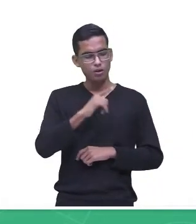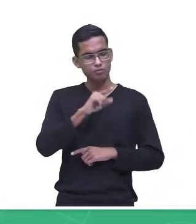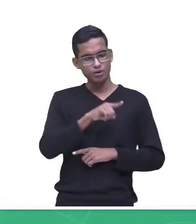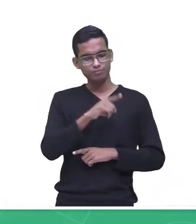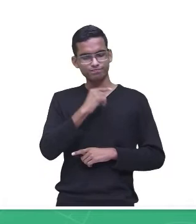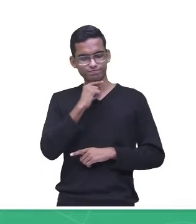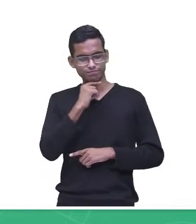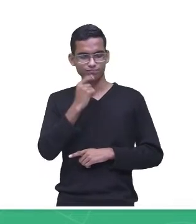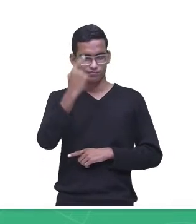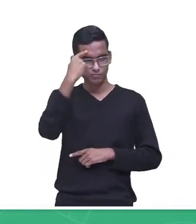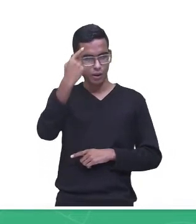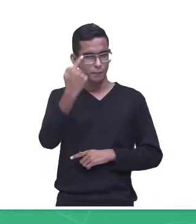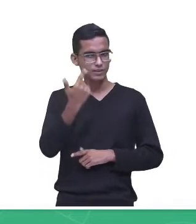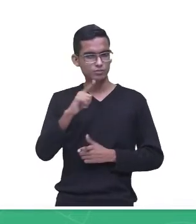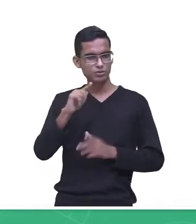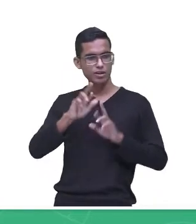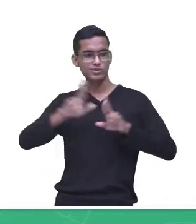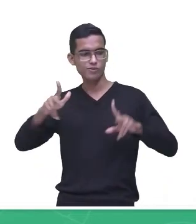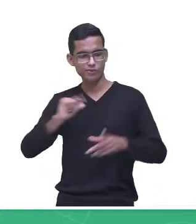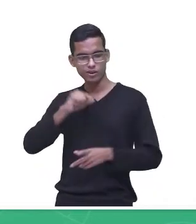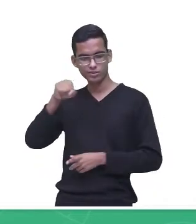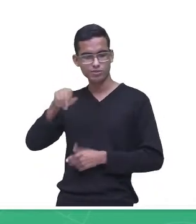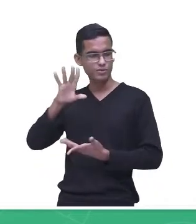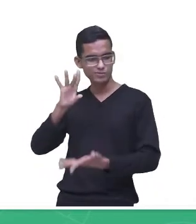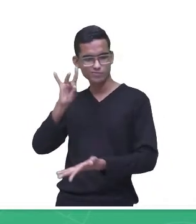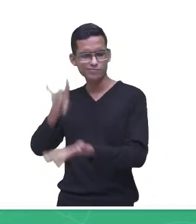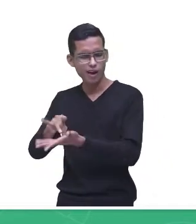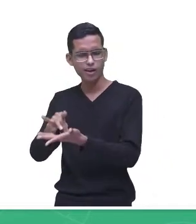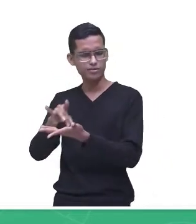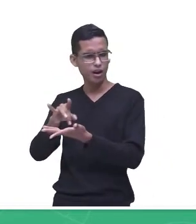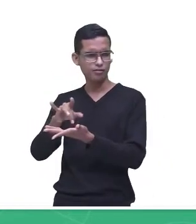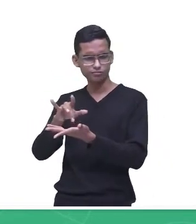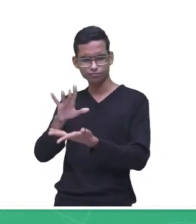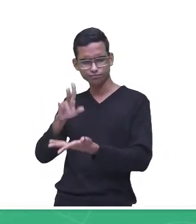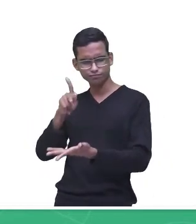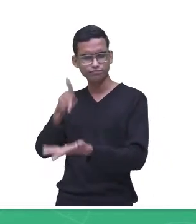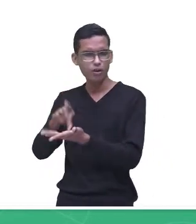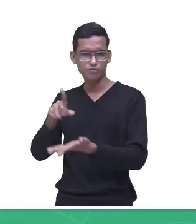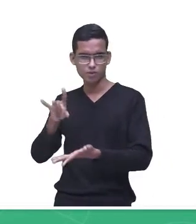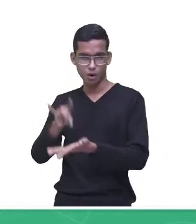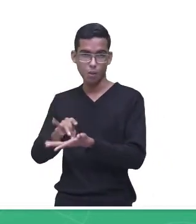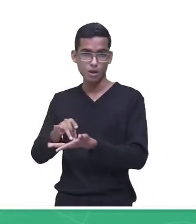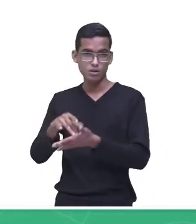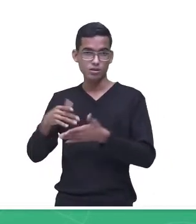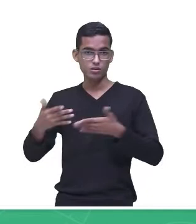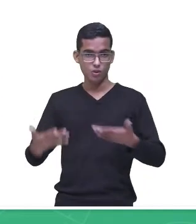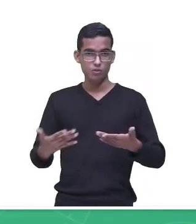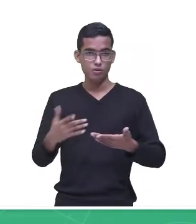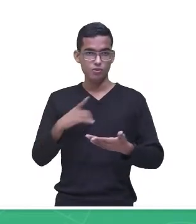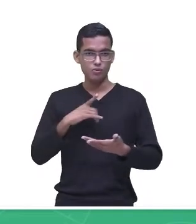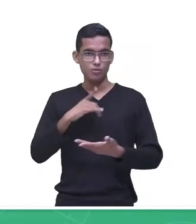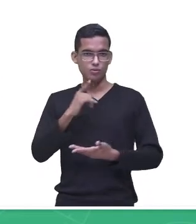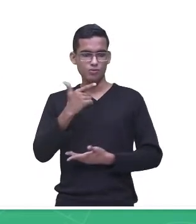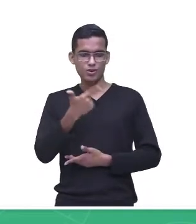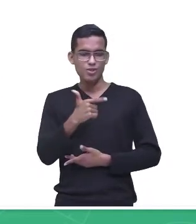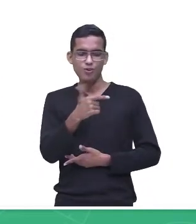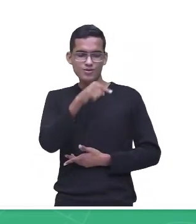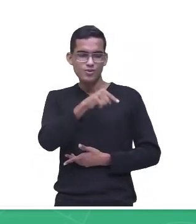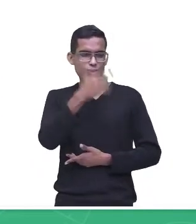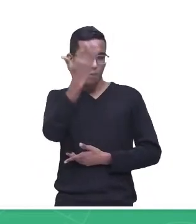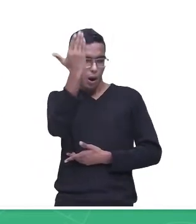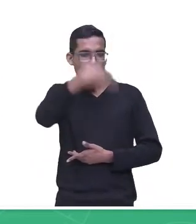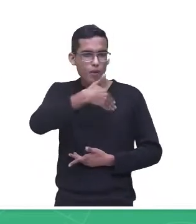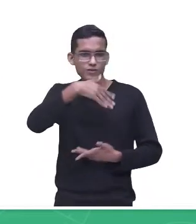uma verdade de fé, mas que não tem, né, vamos dizer assim, uma comprovação. Perfeito? Então é essa a